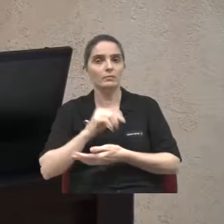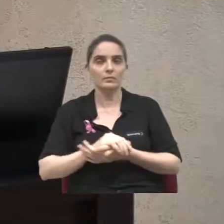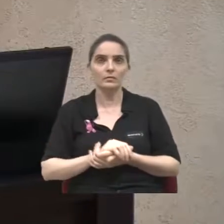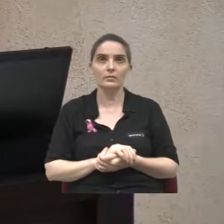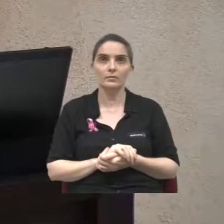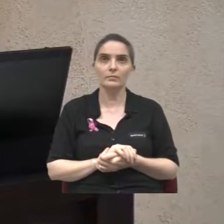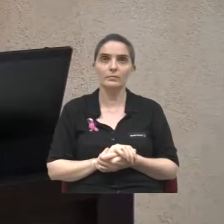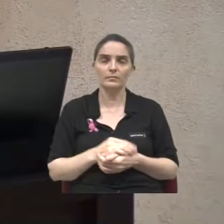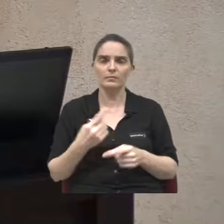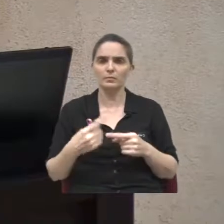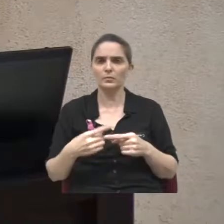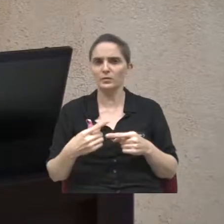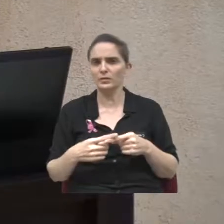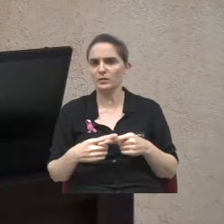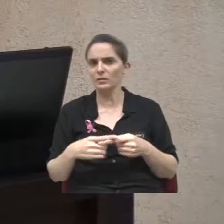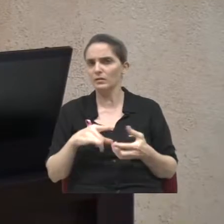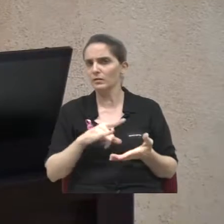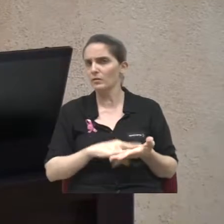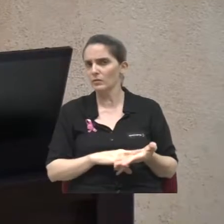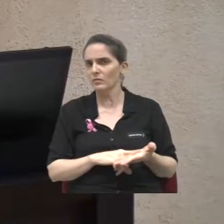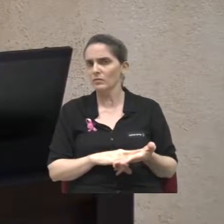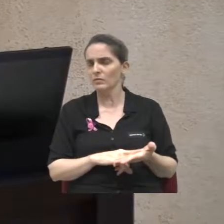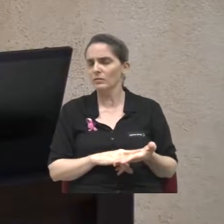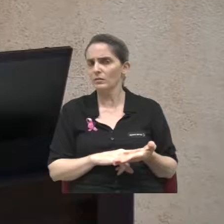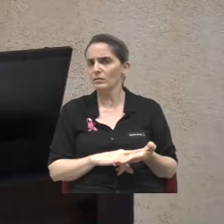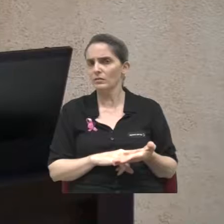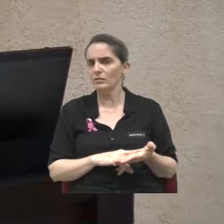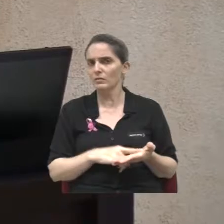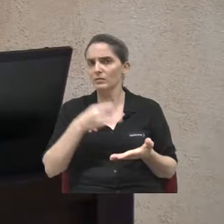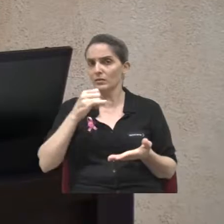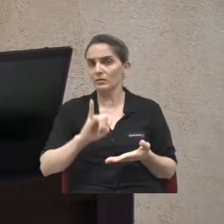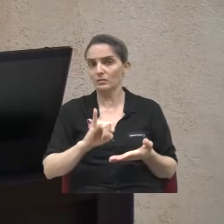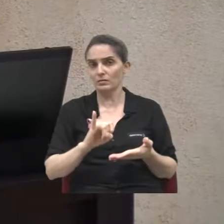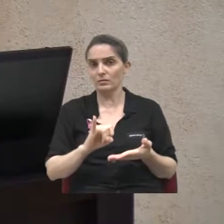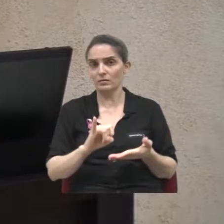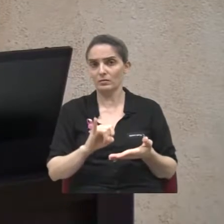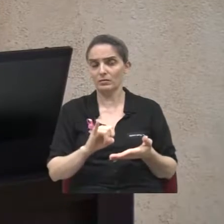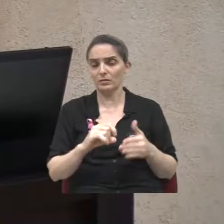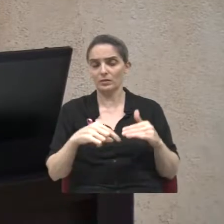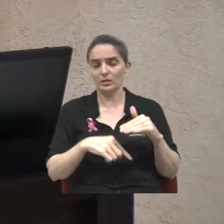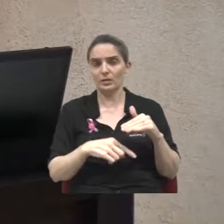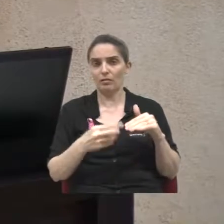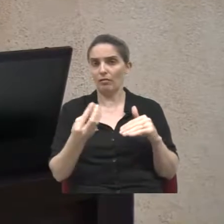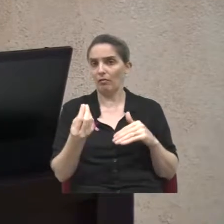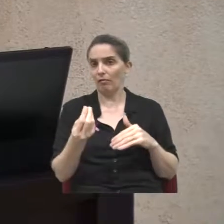no contrato, existe lá uma situação que, se o serviço não está sendo feito de acordo,